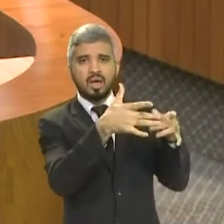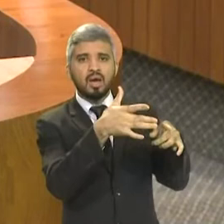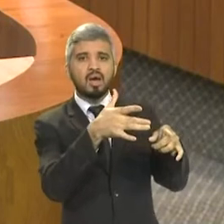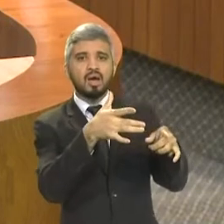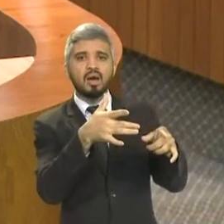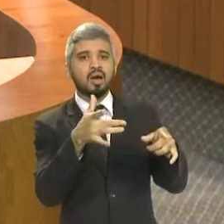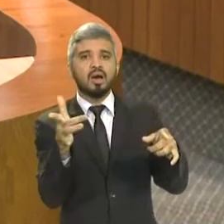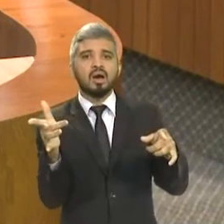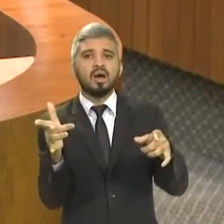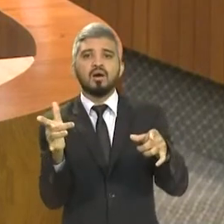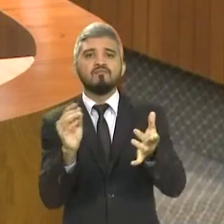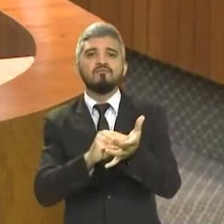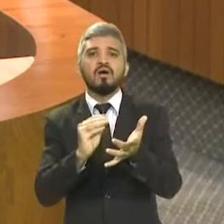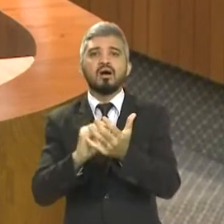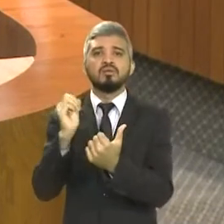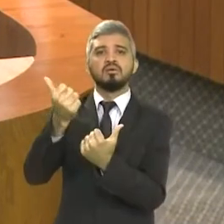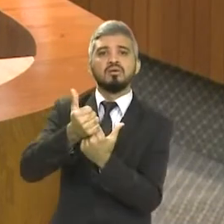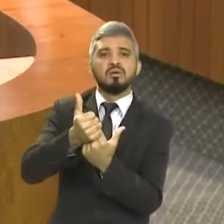vago